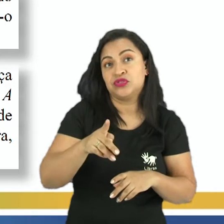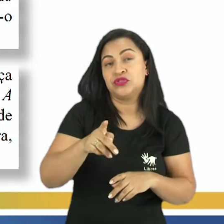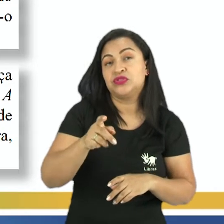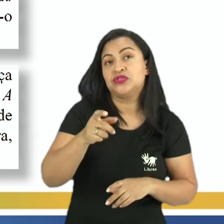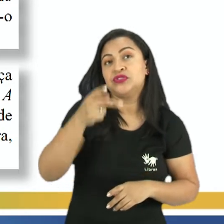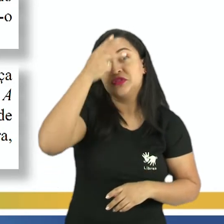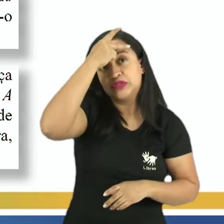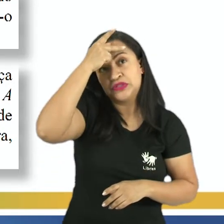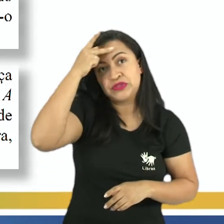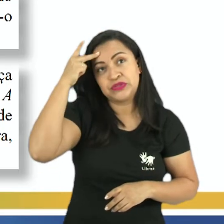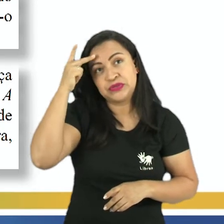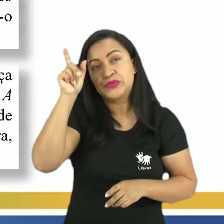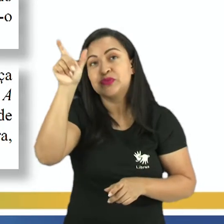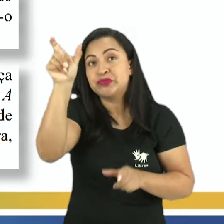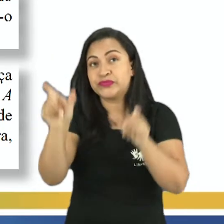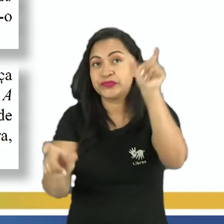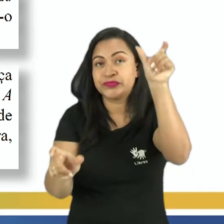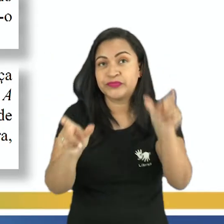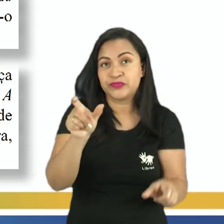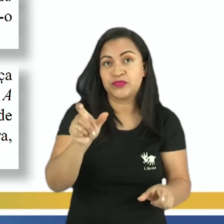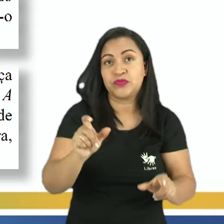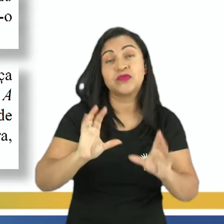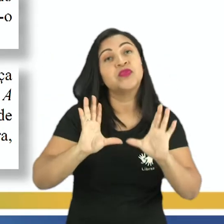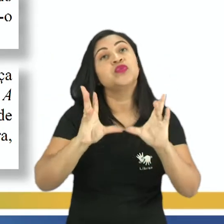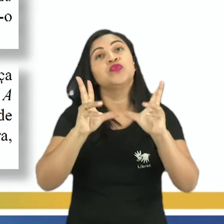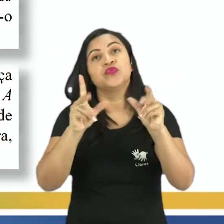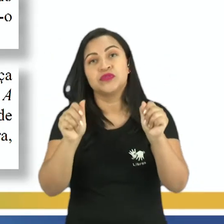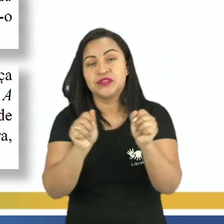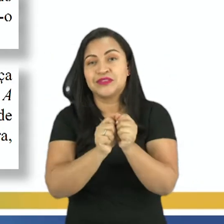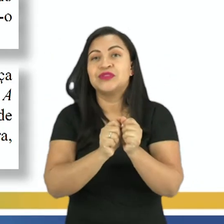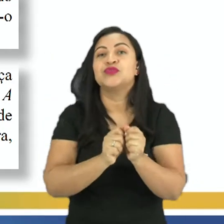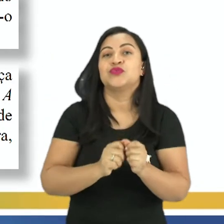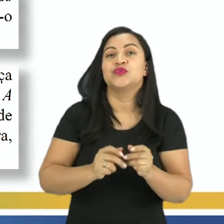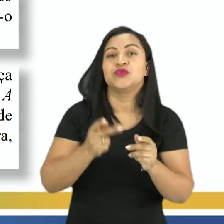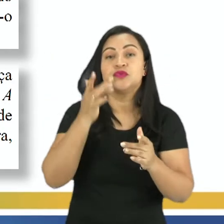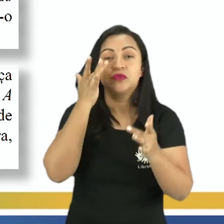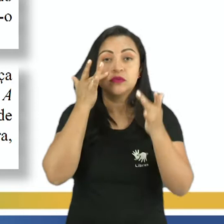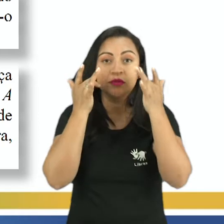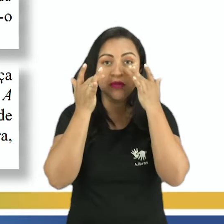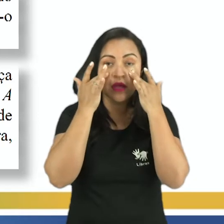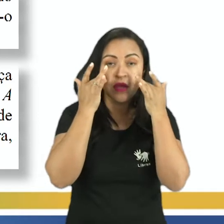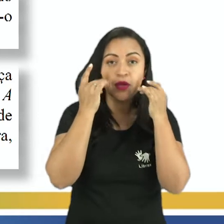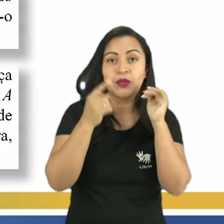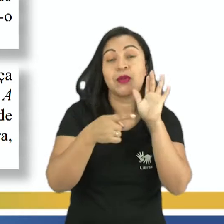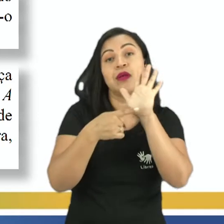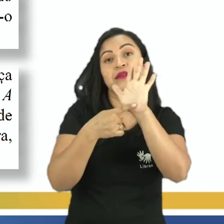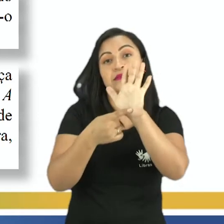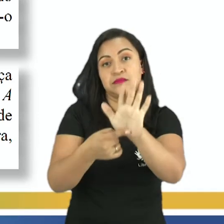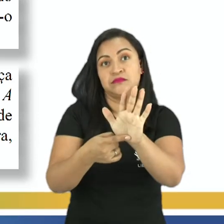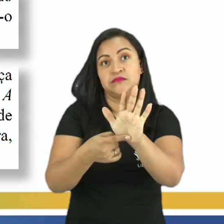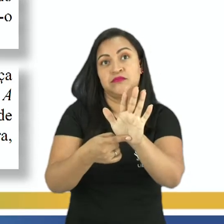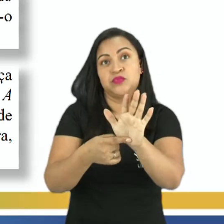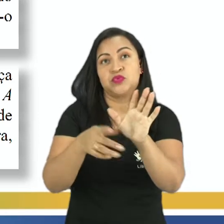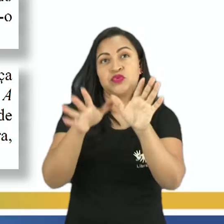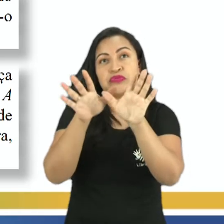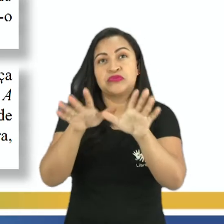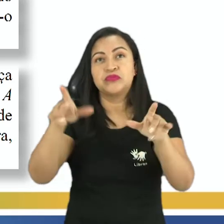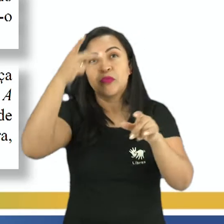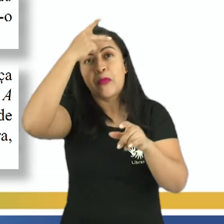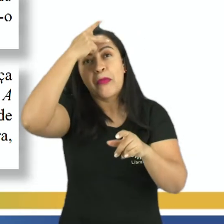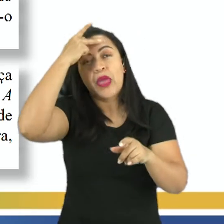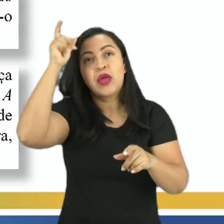de uma história. Todas elas fazem parte do universo teatral. A cena mostra um personagem alado e